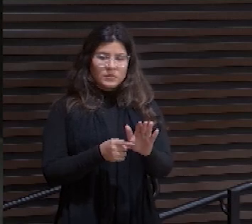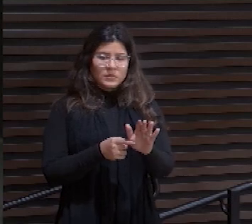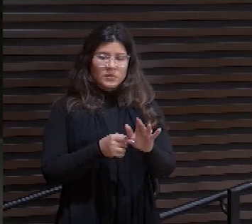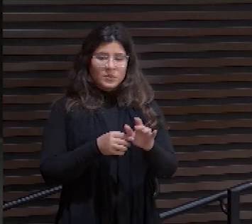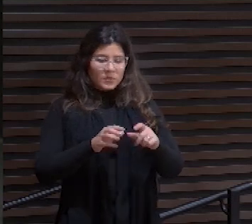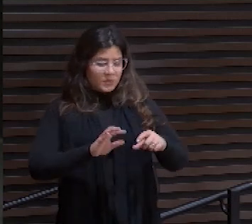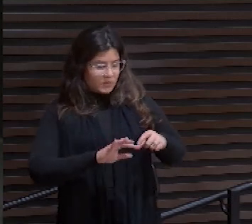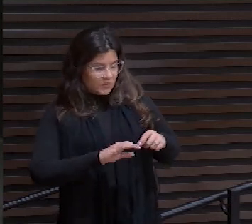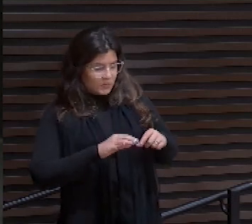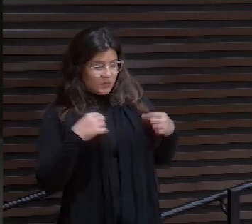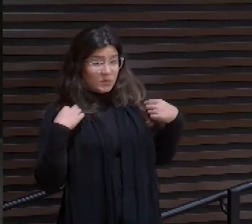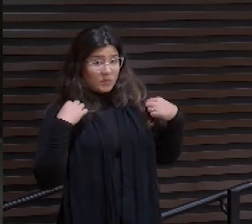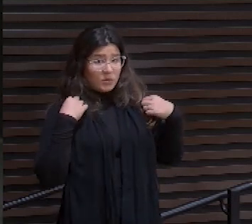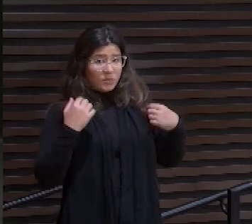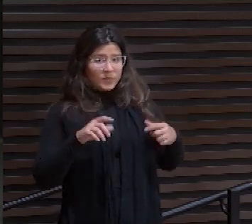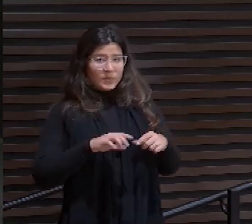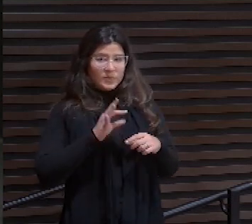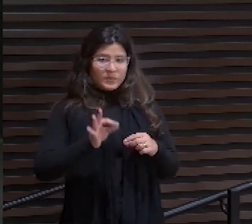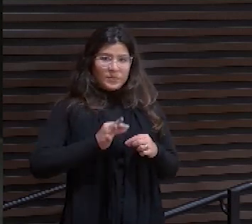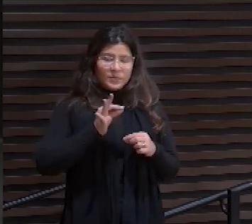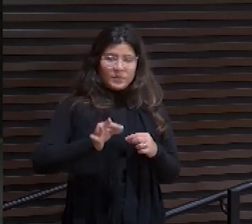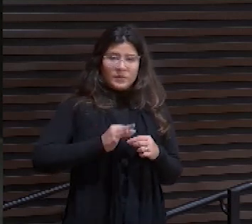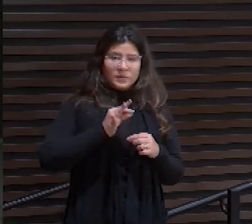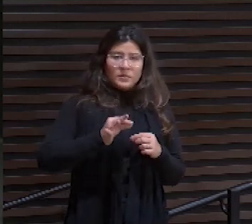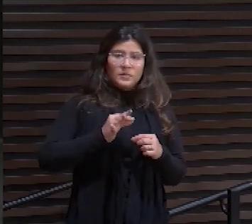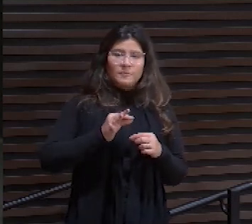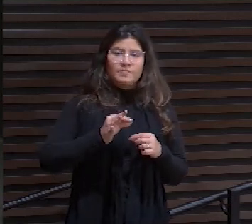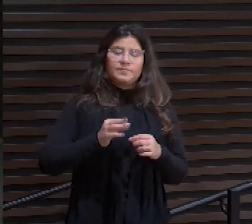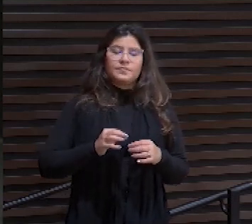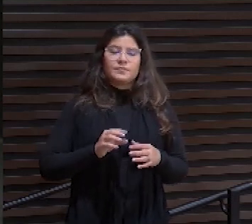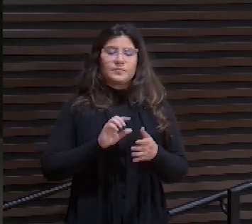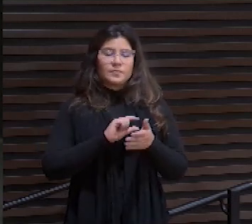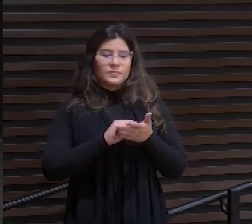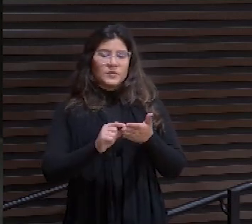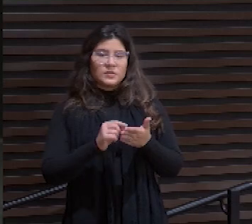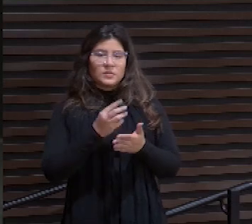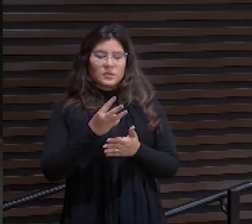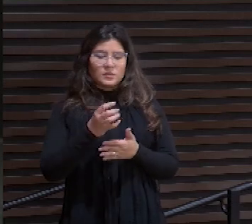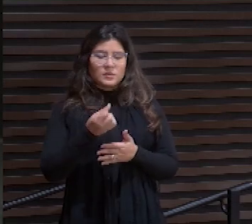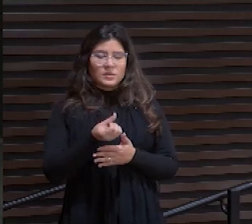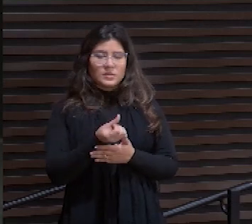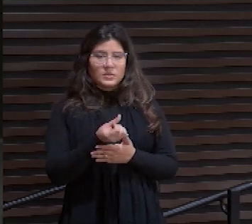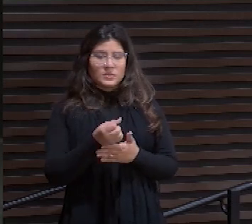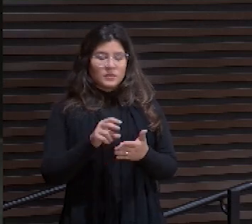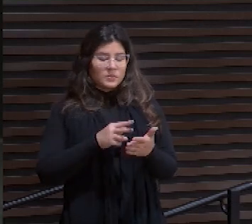né? Então, nós observamos ali no versículo 36. Vamos ler juntos?